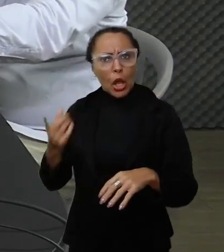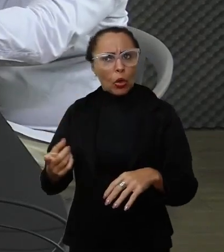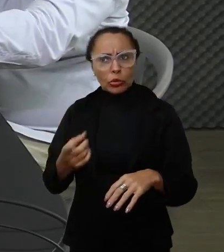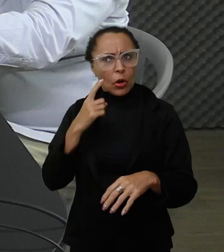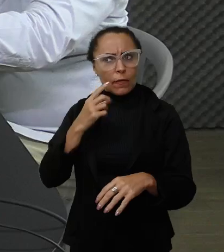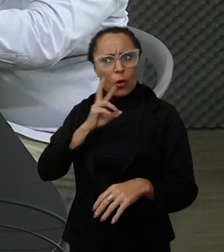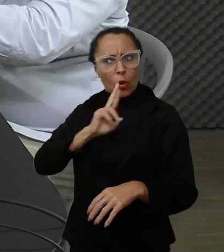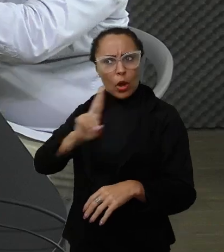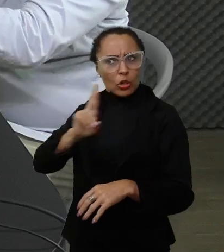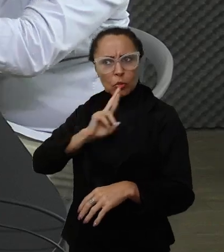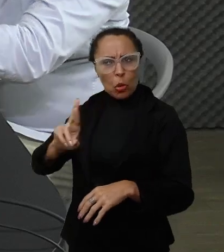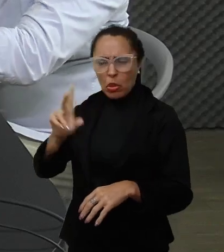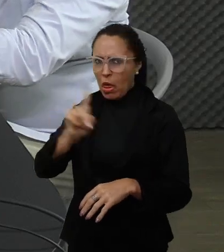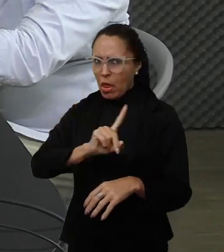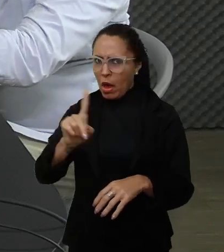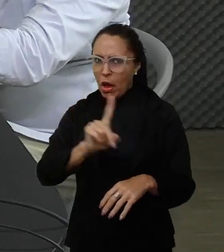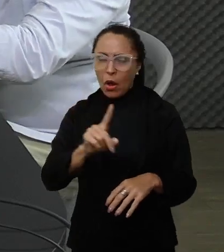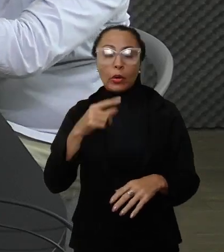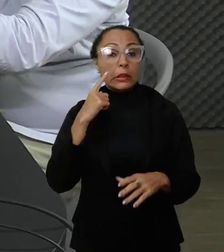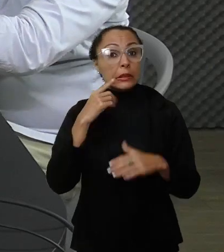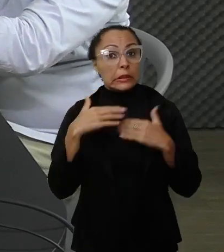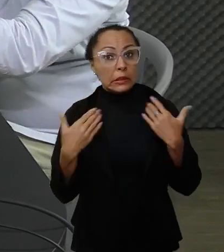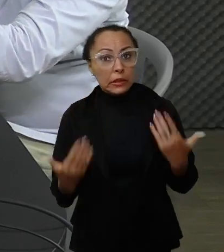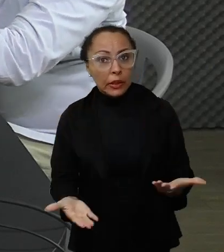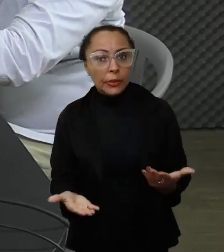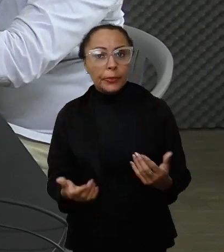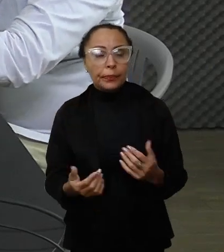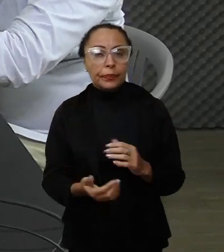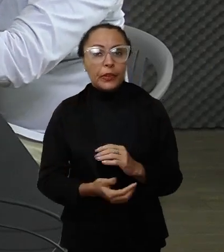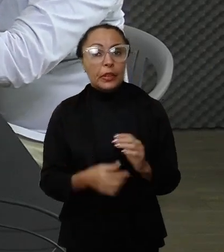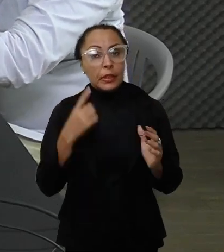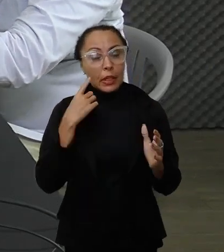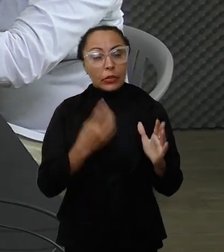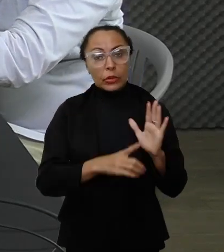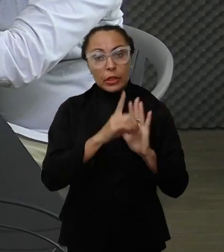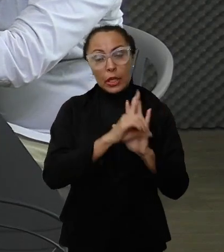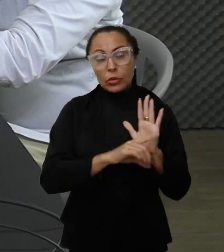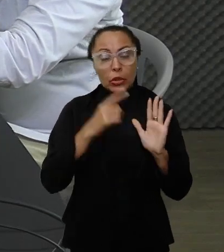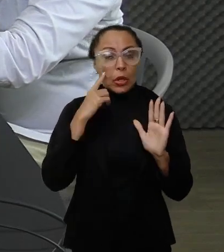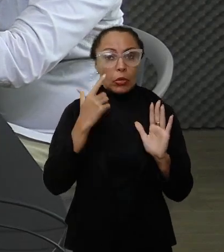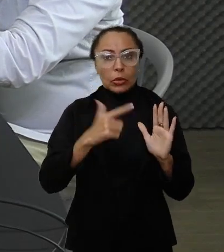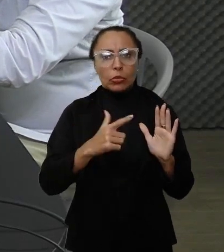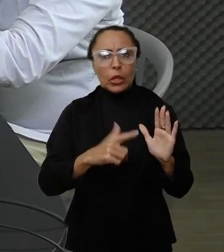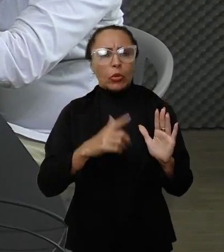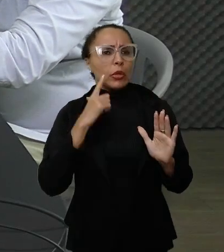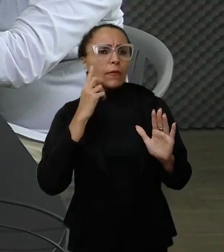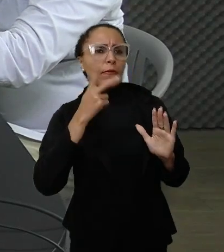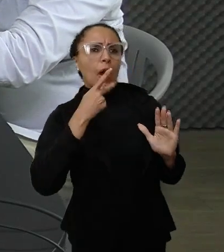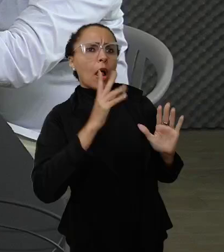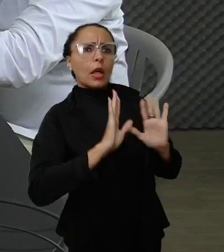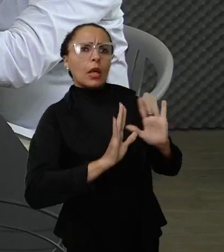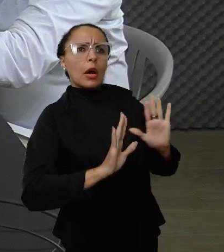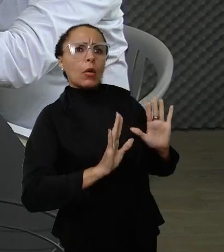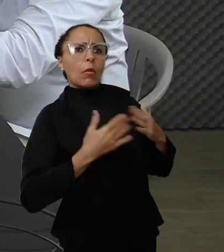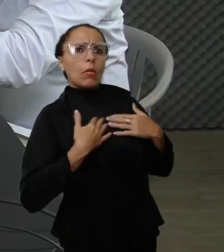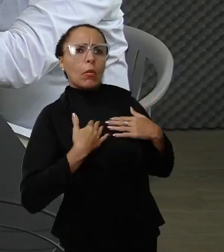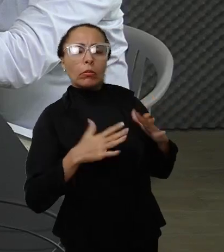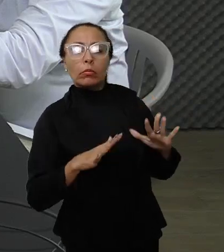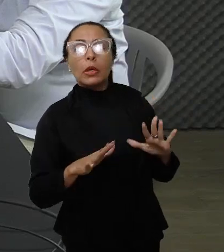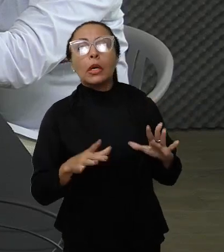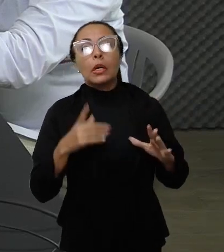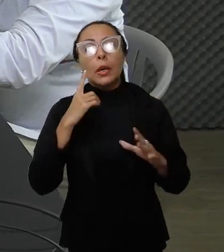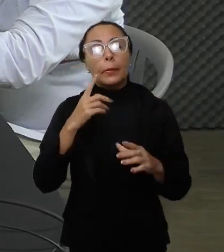Hum. não vou, por conta disso, né? Por conta De dessa se coisa da. achar no direito de que eu não tenho que dar satisfação à população. Não é assim, né?